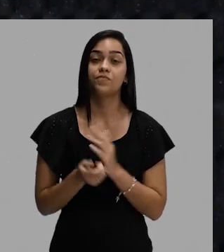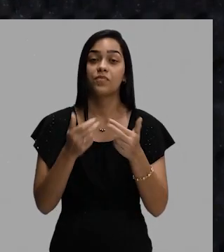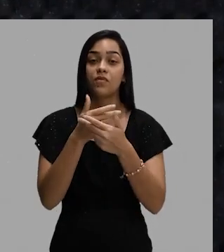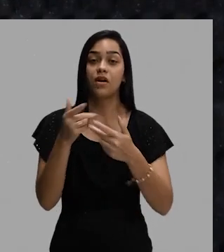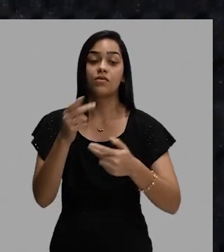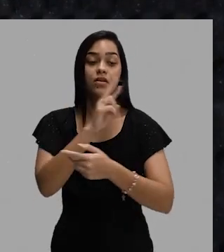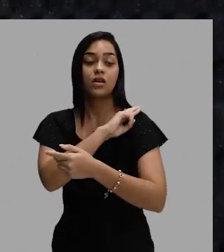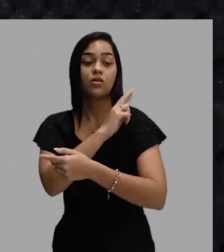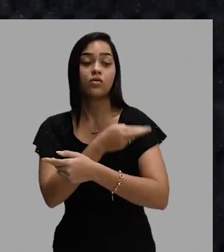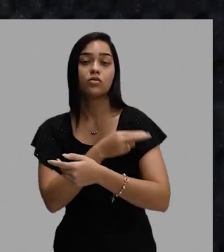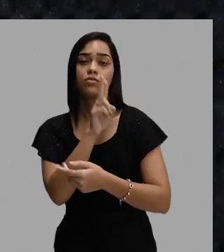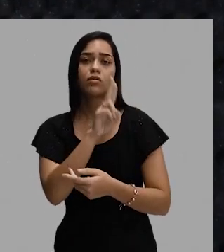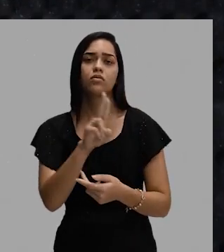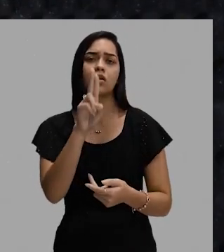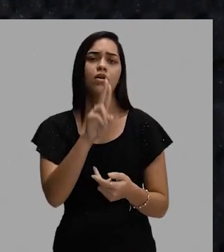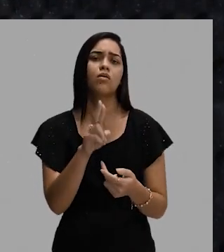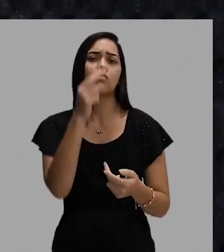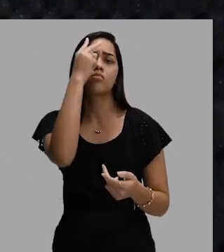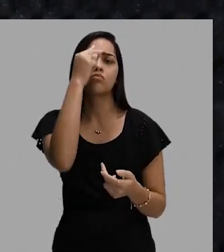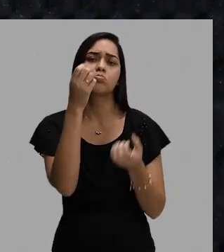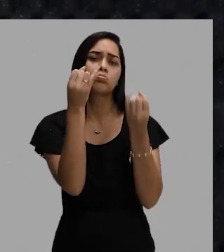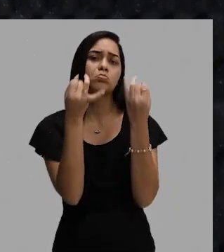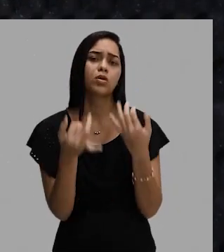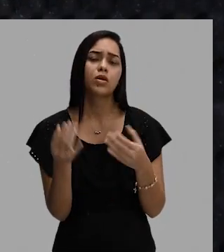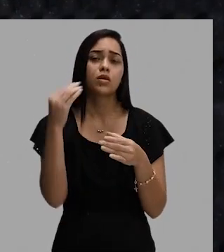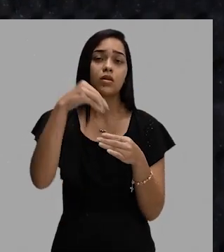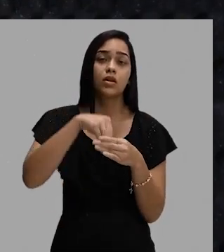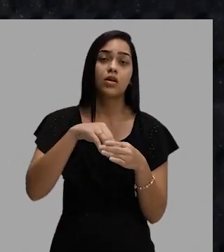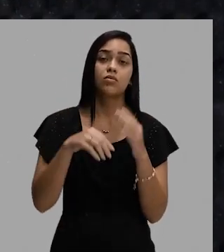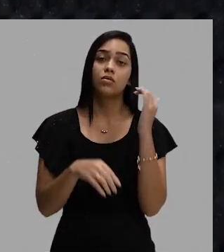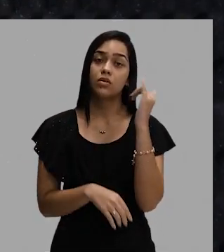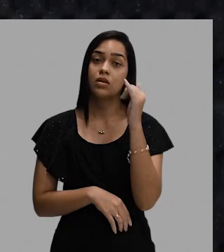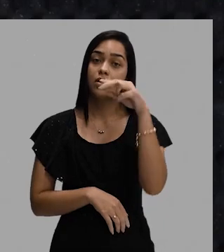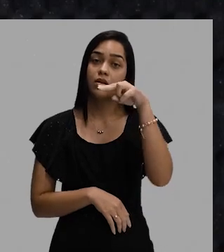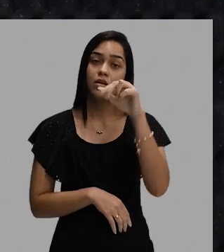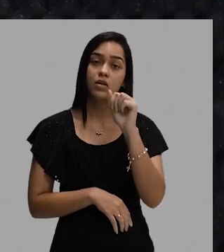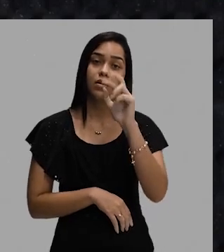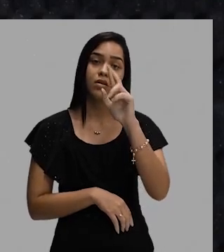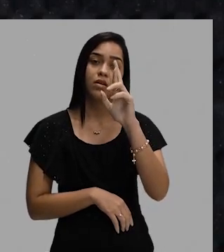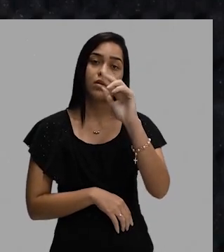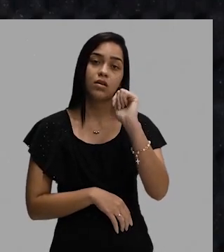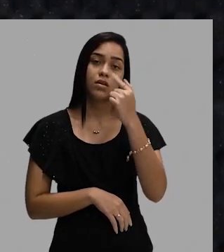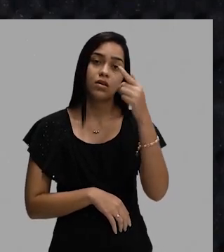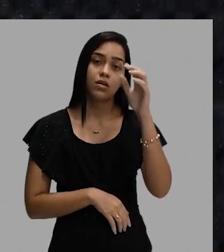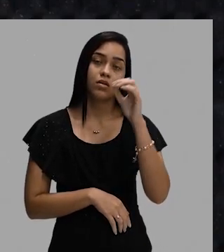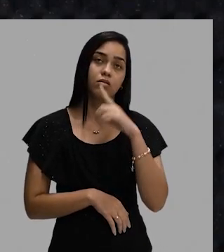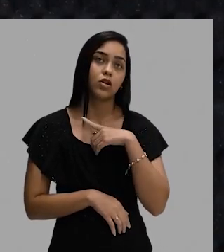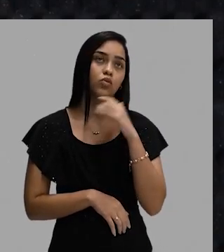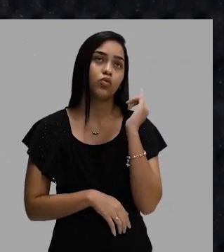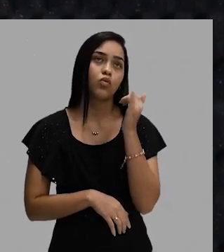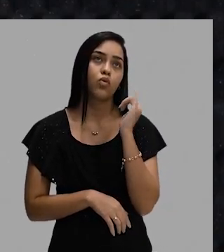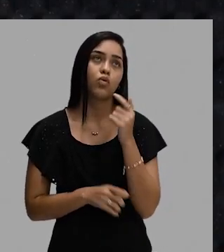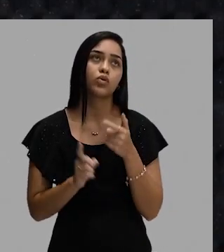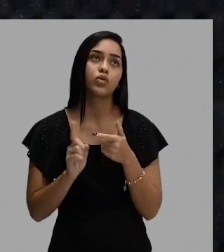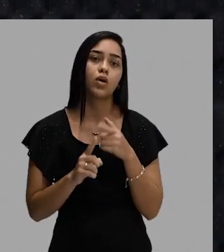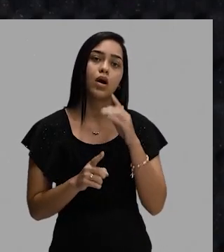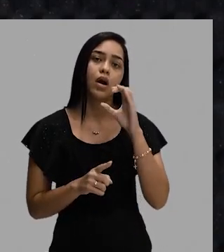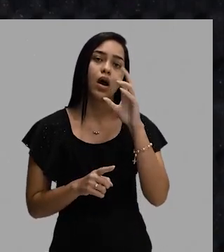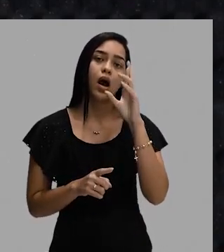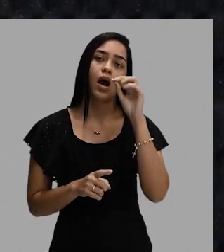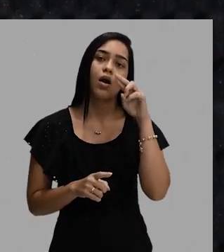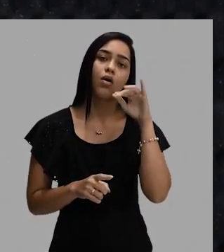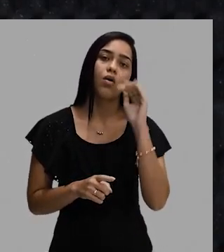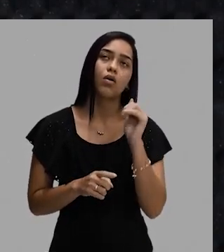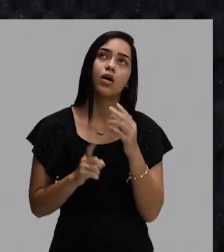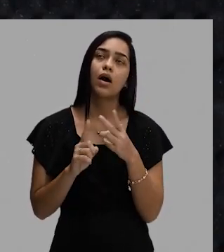recursos para contar uma história. Dentro da narração, por exemplo, que é um tipo textual, eu tenho o conto, eu tenho a crônica, eu